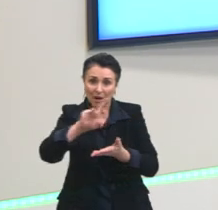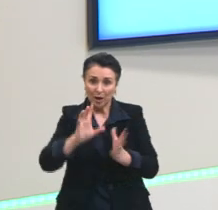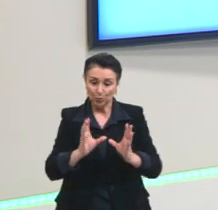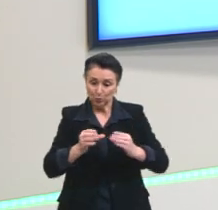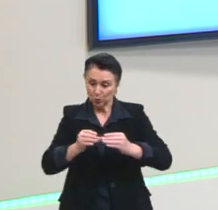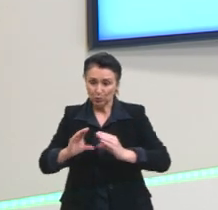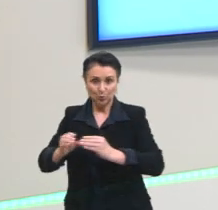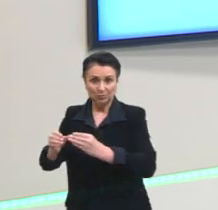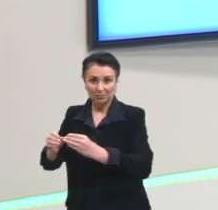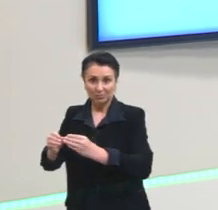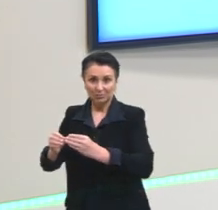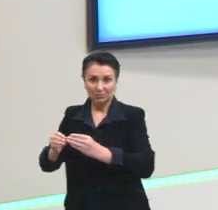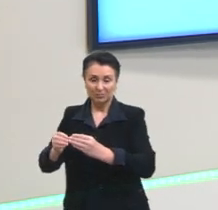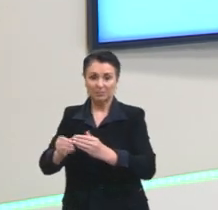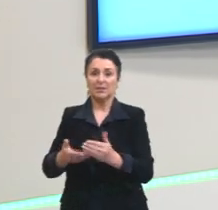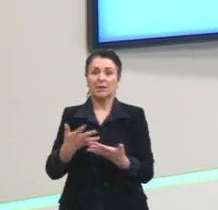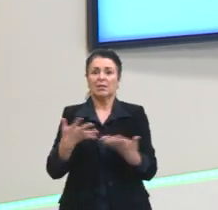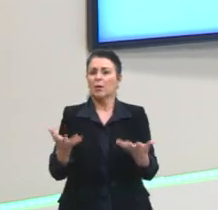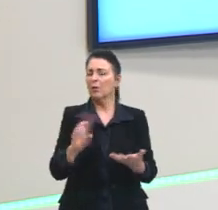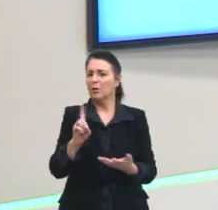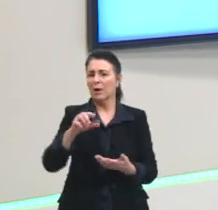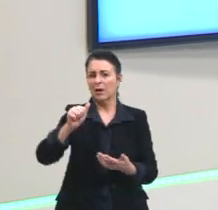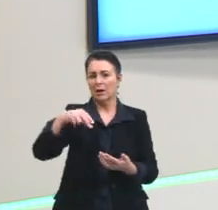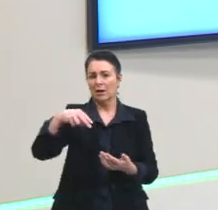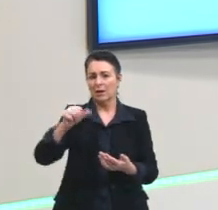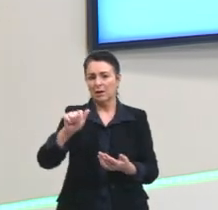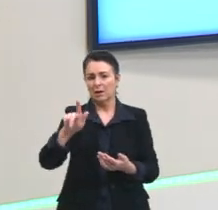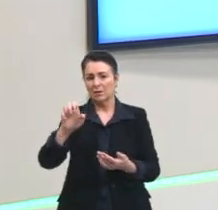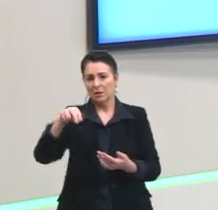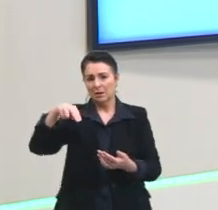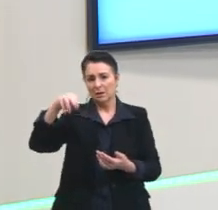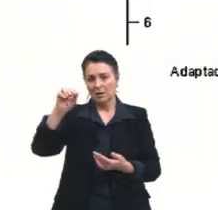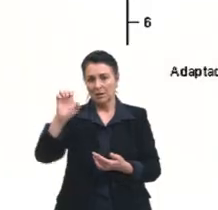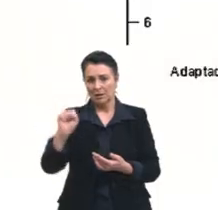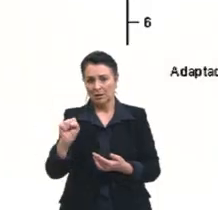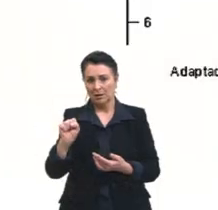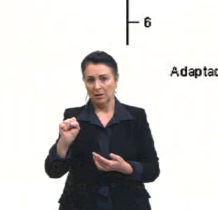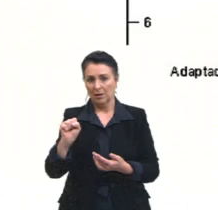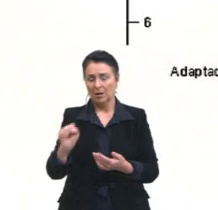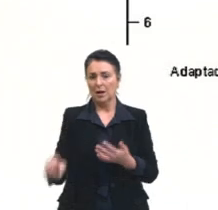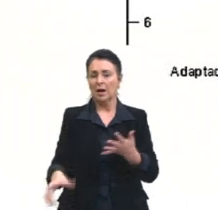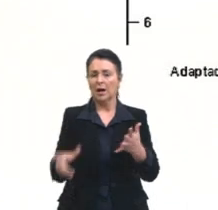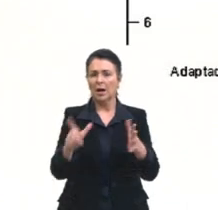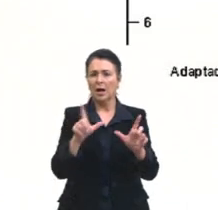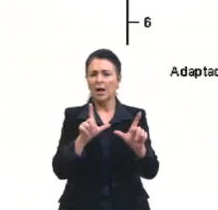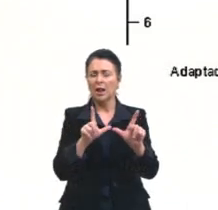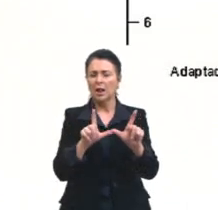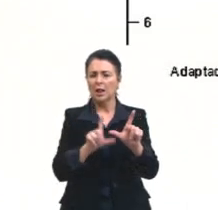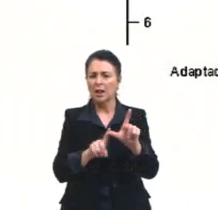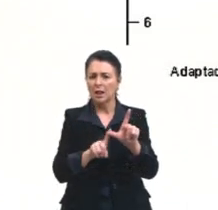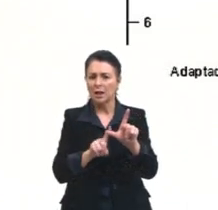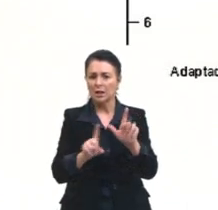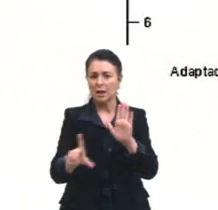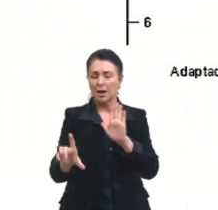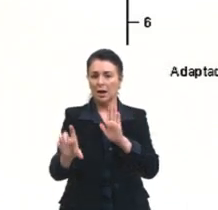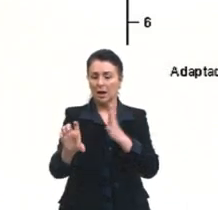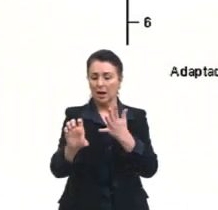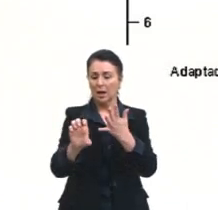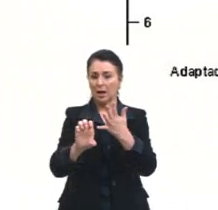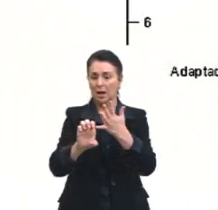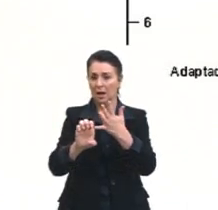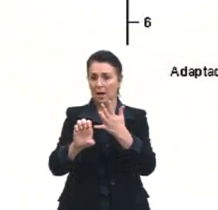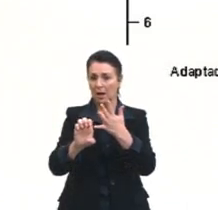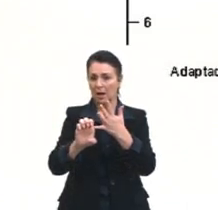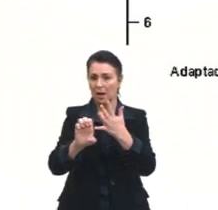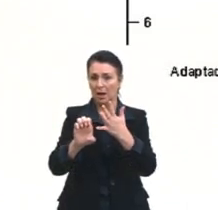ramificada Então não é anagênese e a letra e o leão e o Leopardo